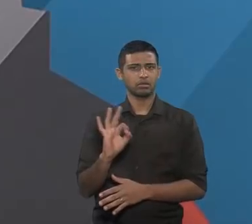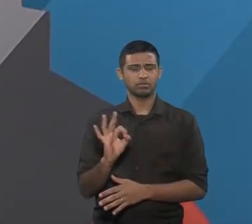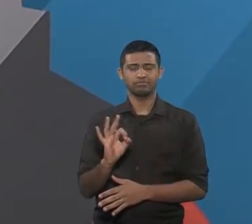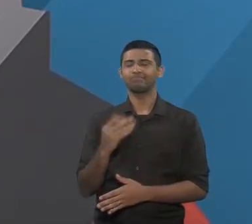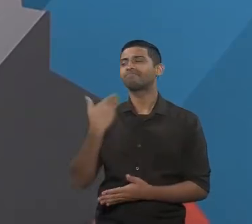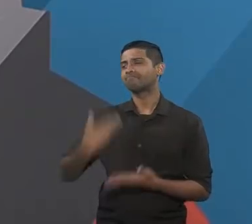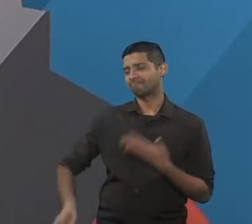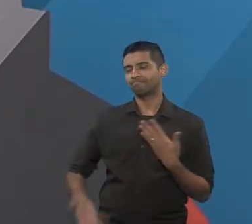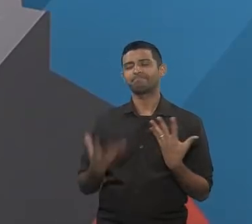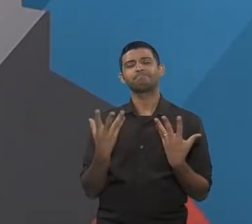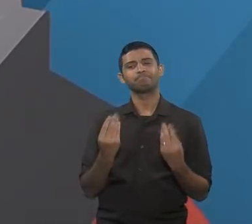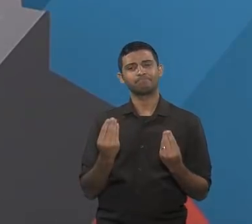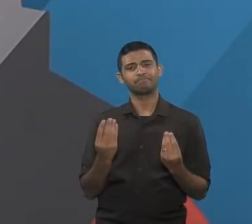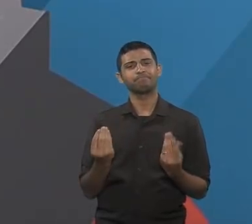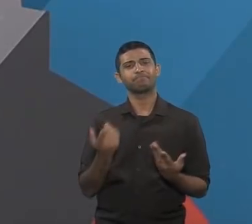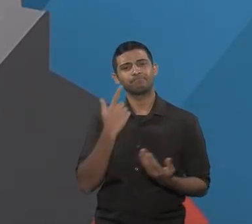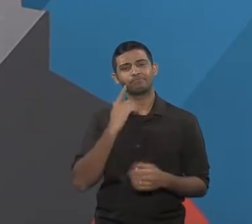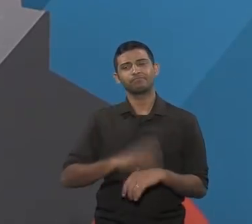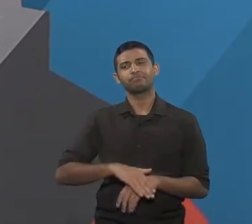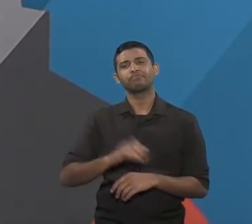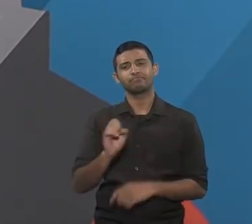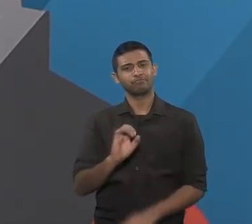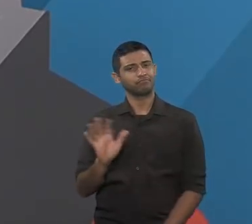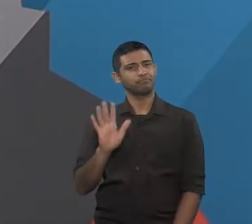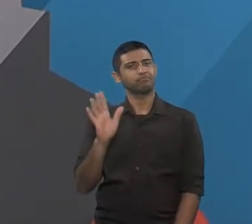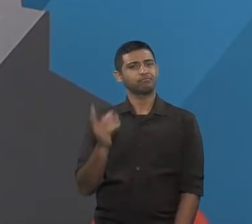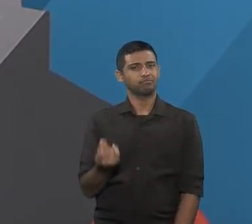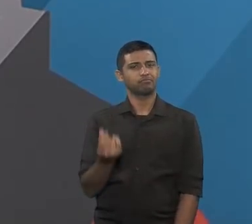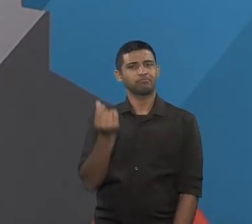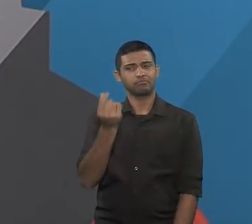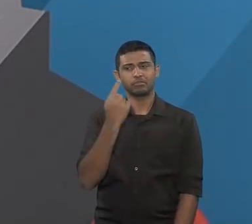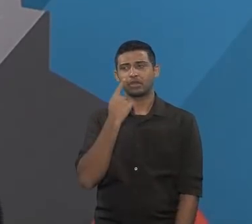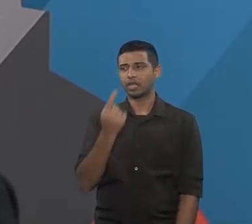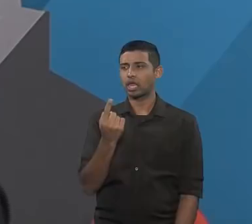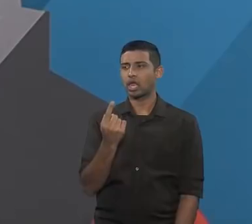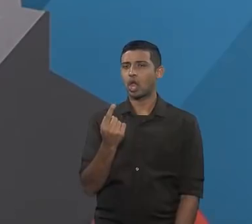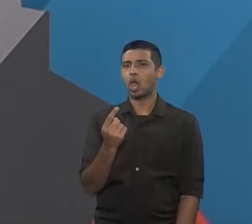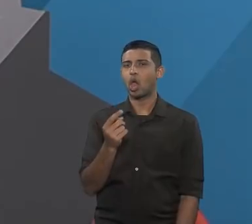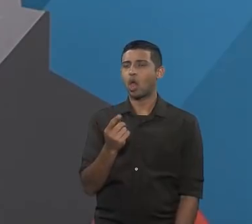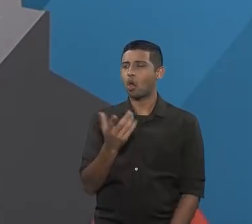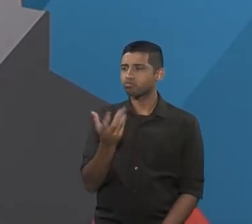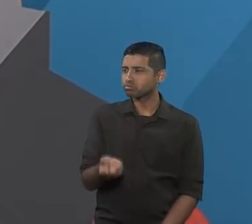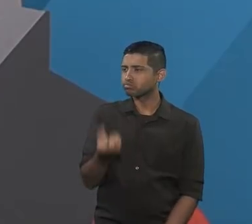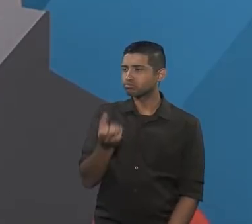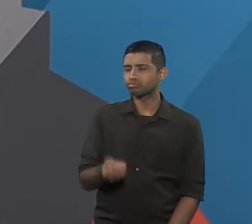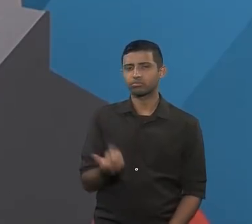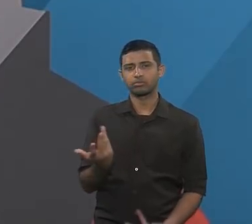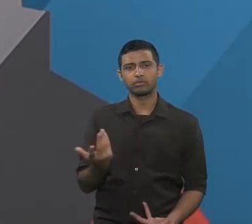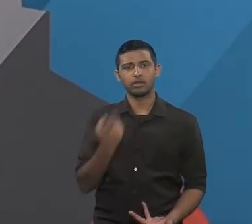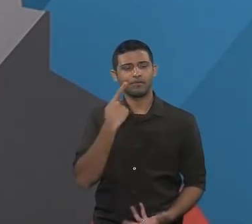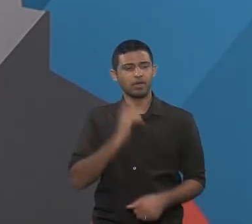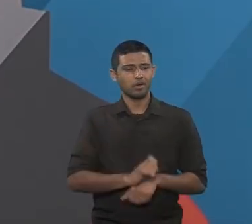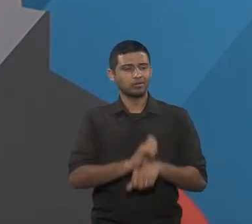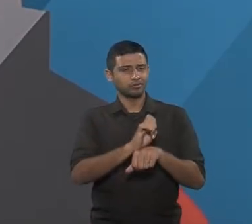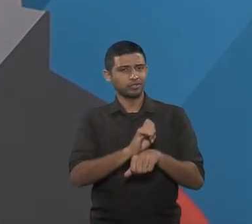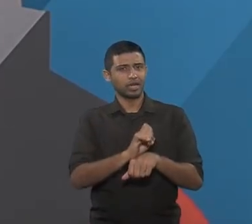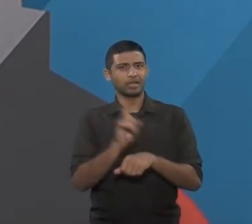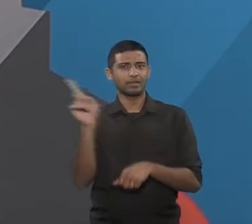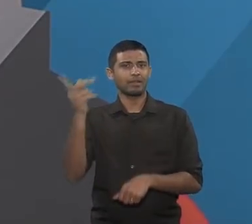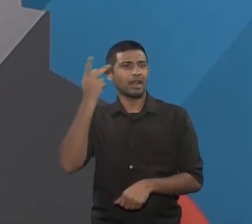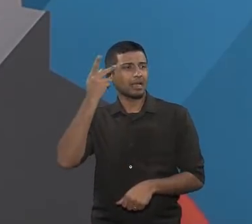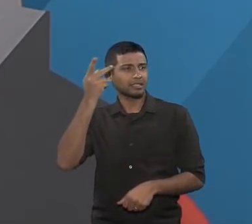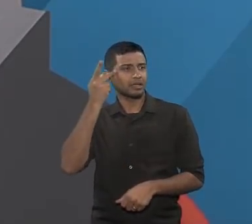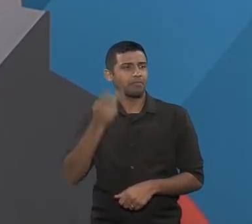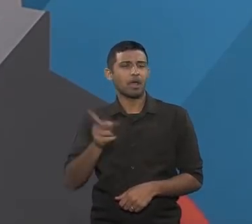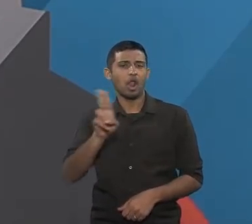perde muito. A nossa maior riqueza é tributada no consumo. Se você pega um estado maior consumidor, que é